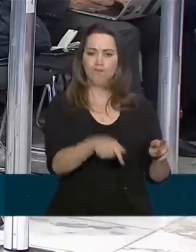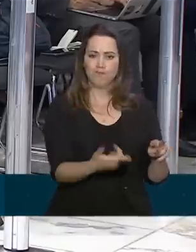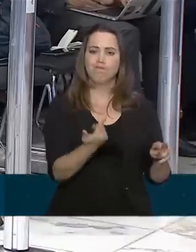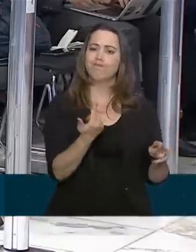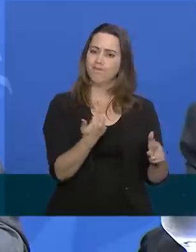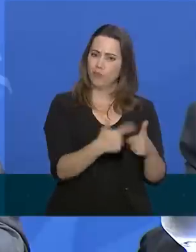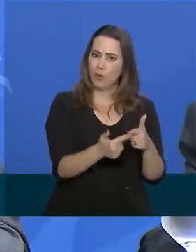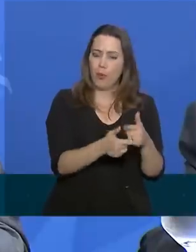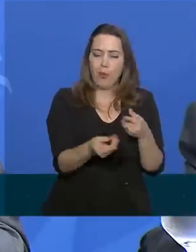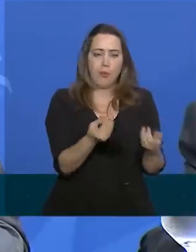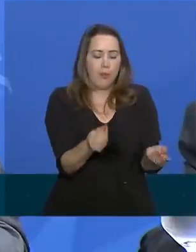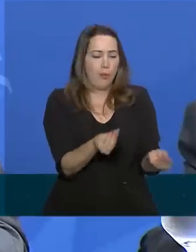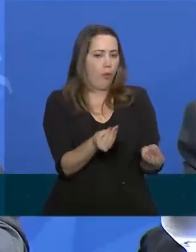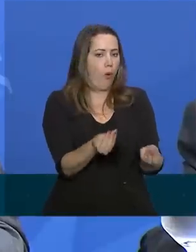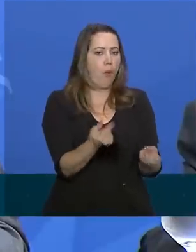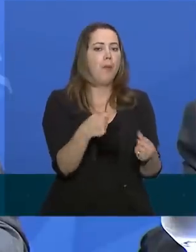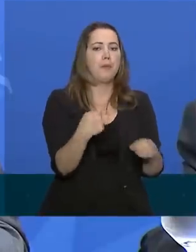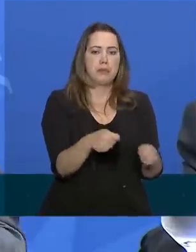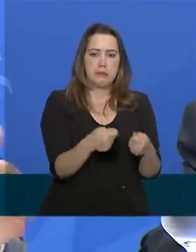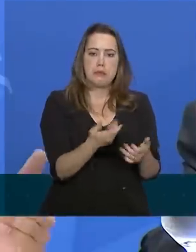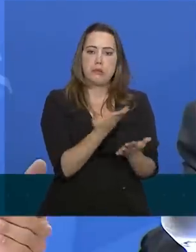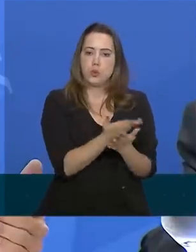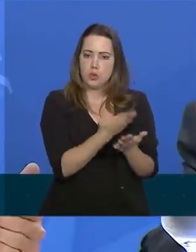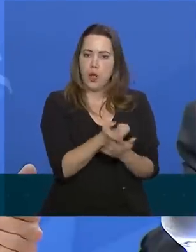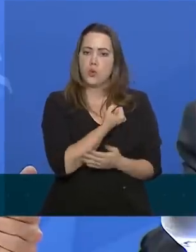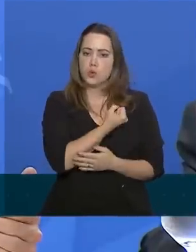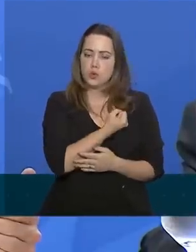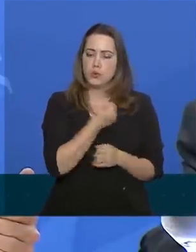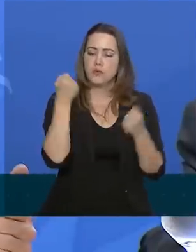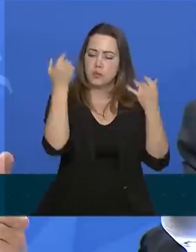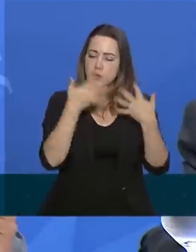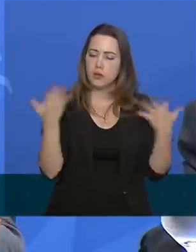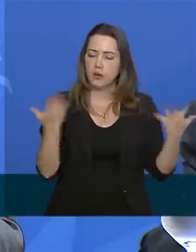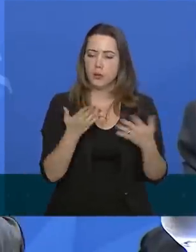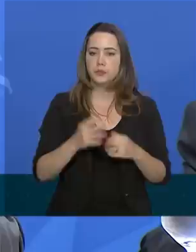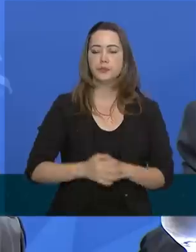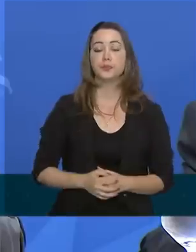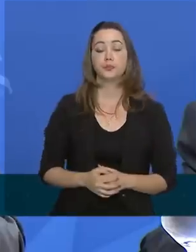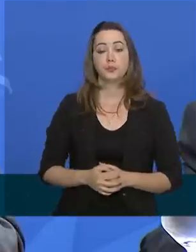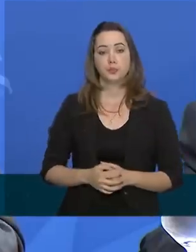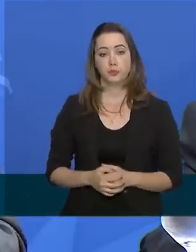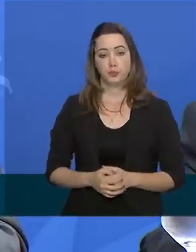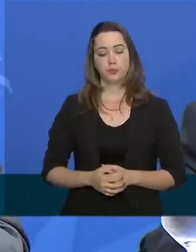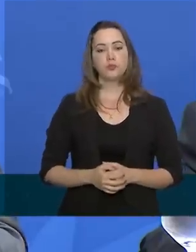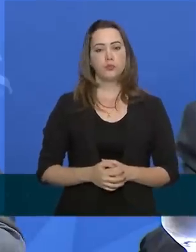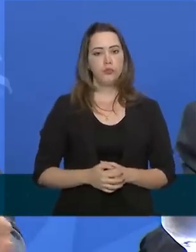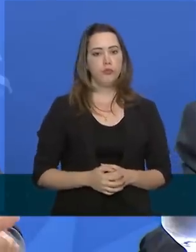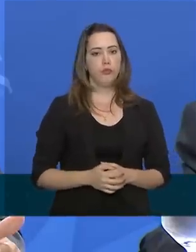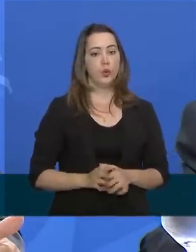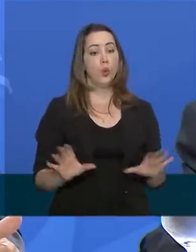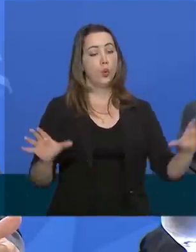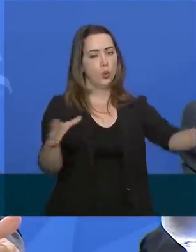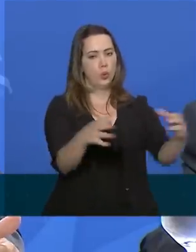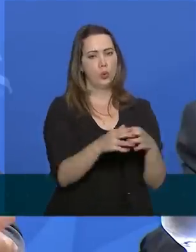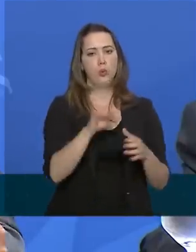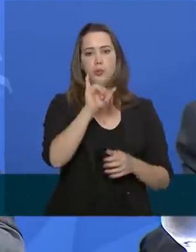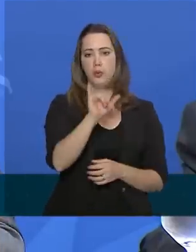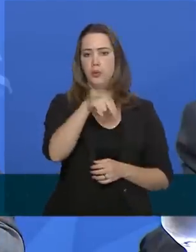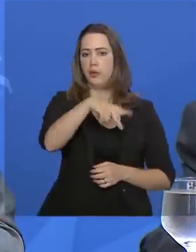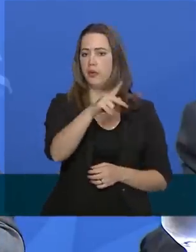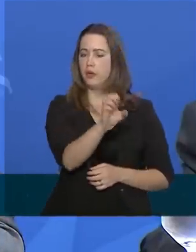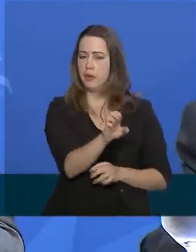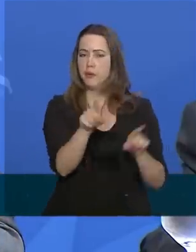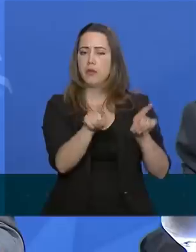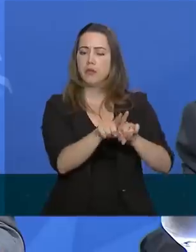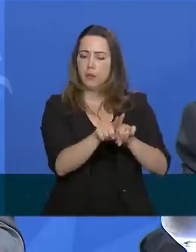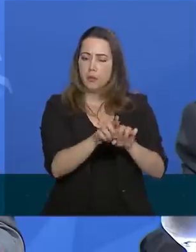passa por uma análise racional desses números os quais eu vou explicar água o inpe junto com o ibama ontem na